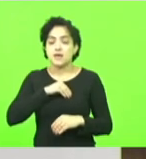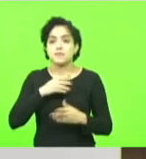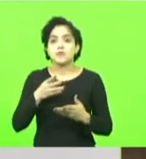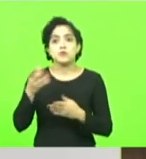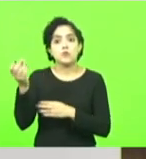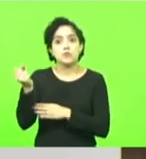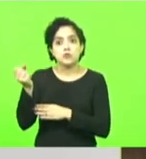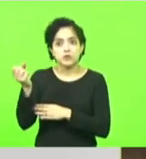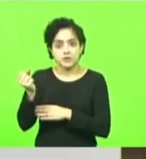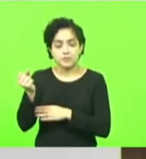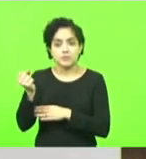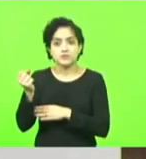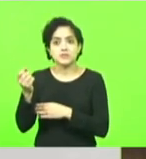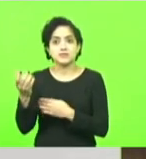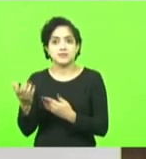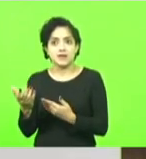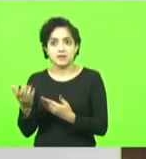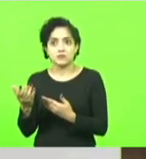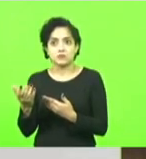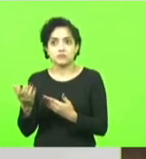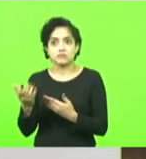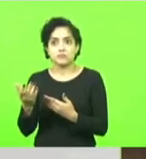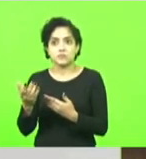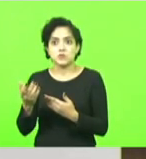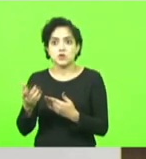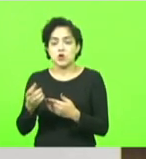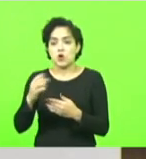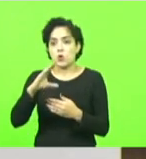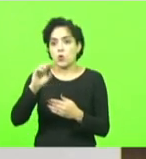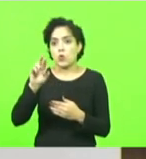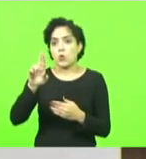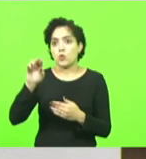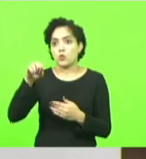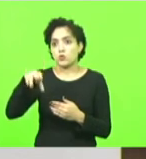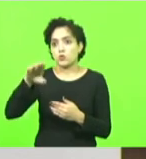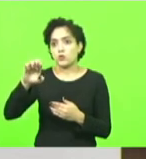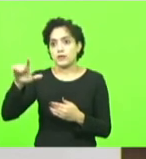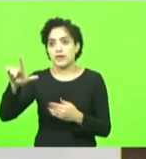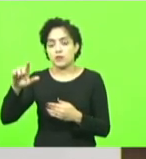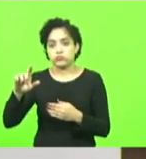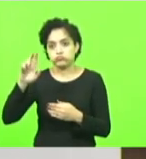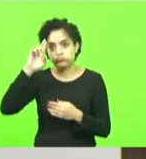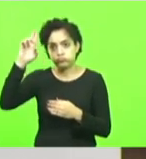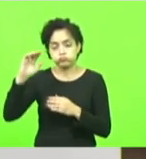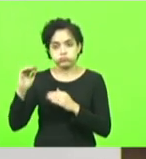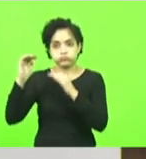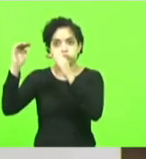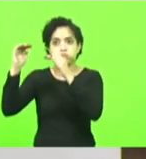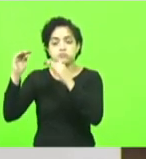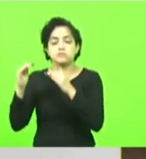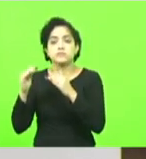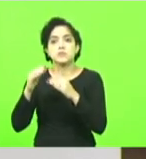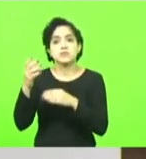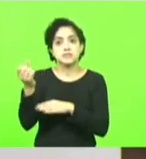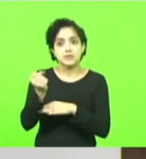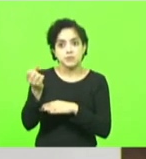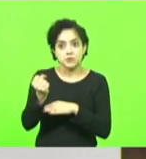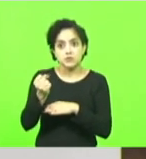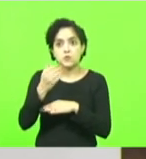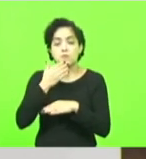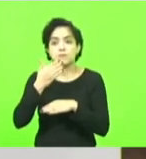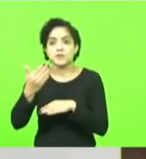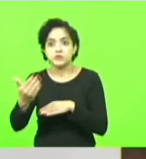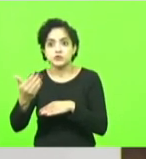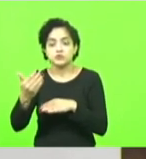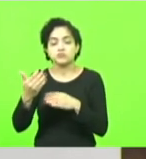aposentado e que não foi um dia coronel. Ele era tenente-coronel, se aposentou, pediu a requerida